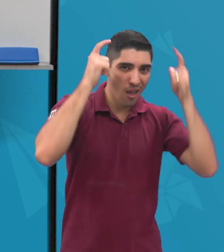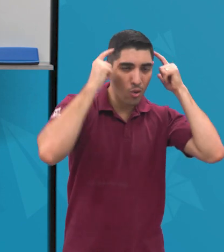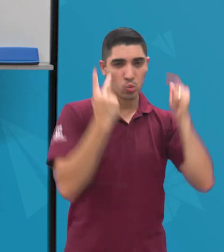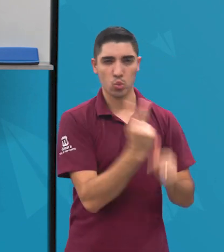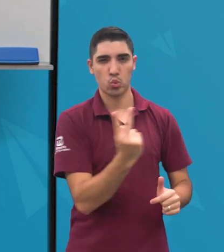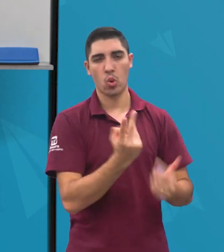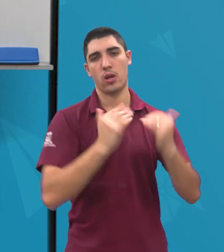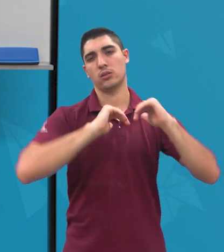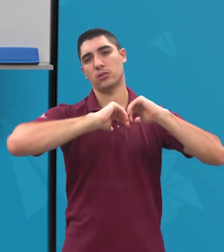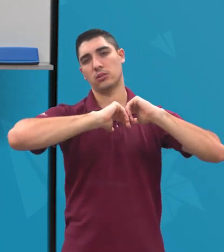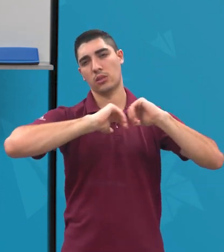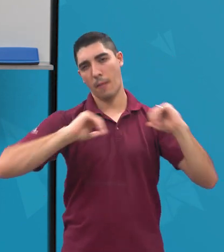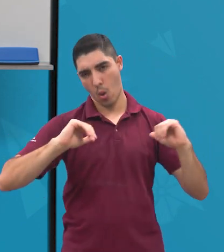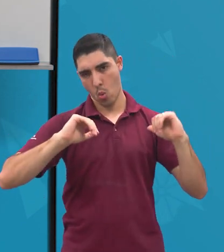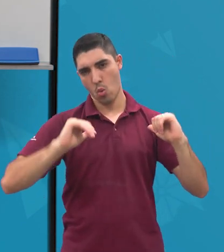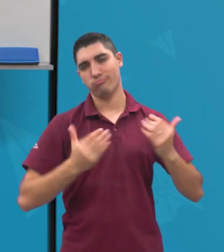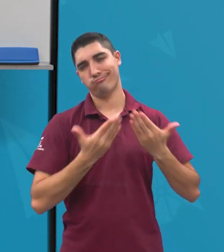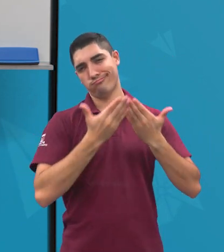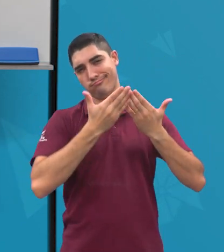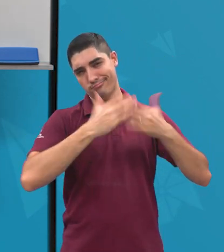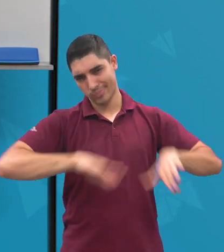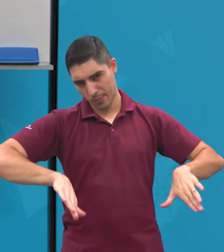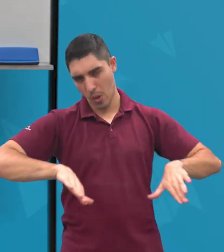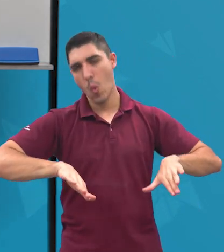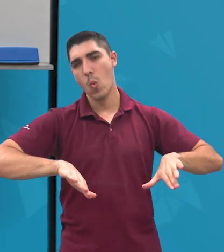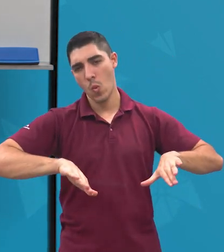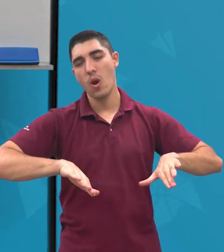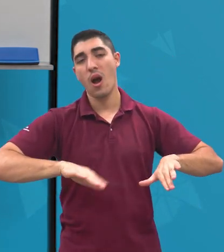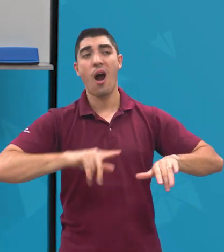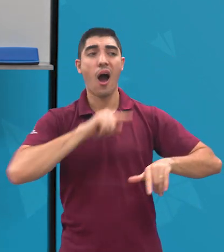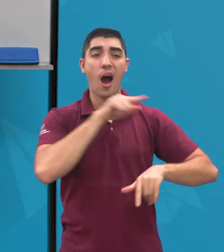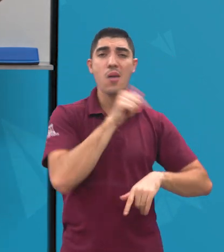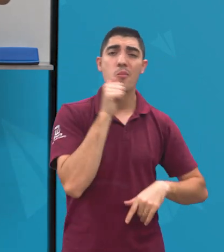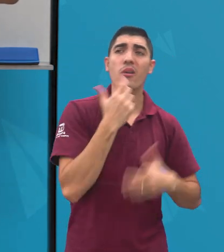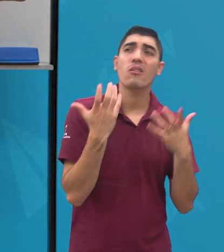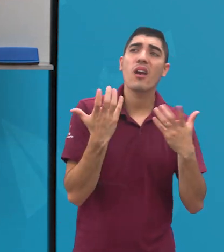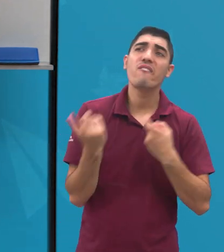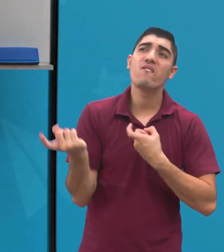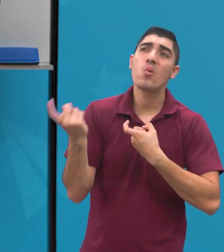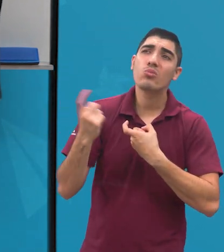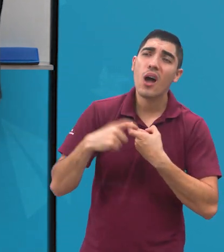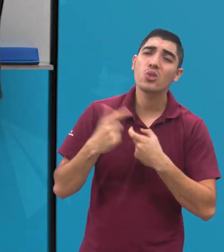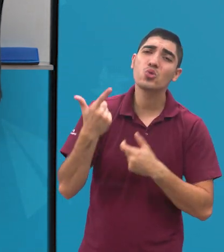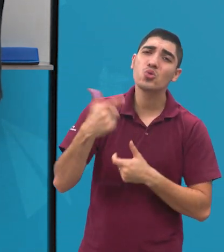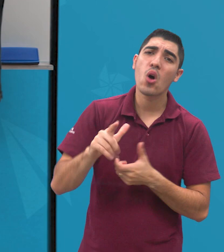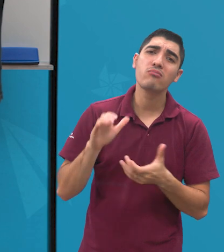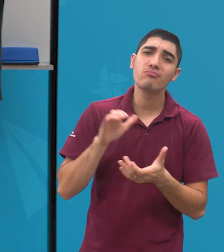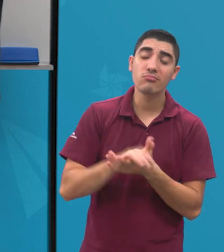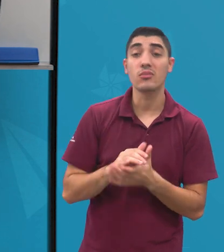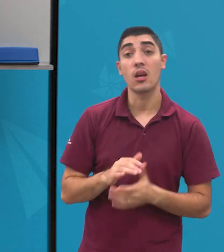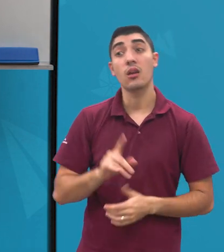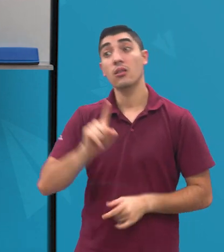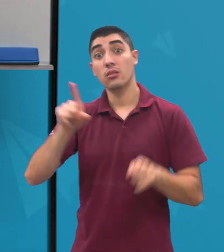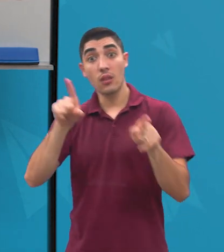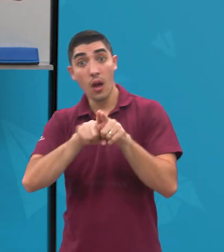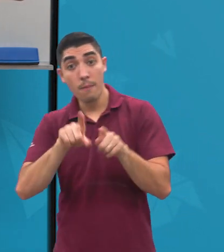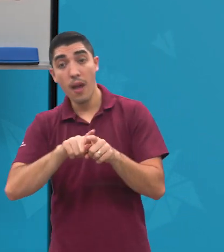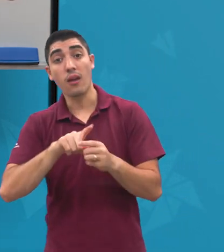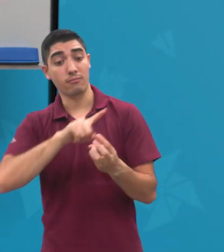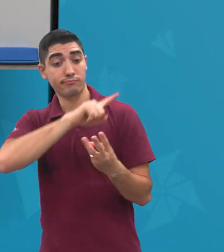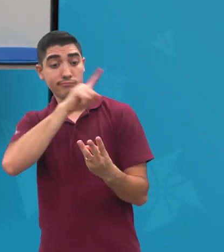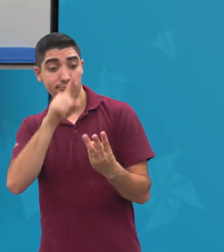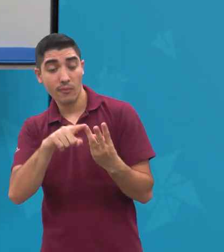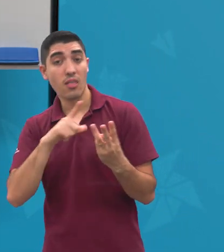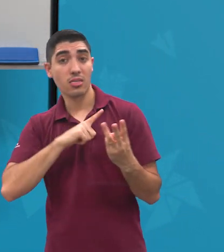consequências dentro de uma perspectiva emocional. Ao mesmo tempo estamos falando de um filho,